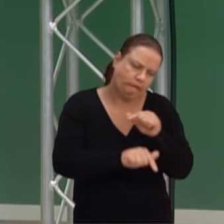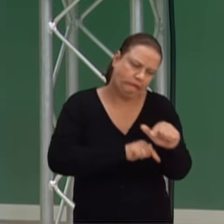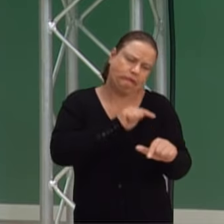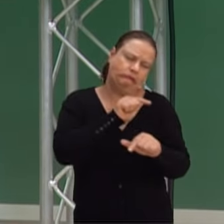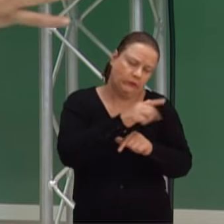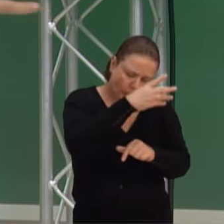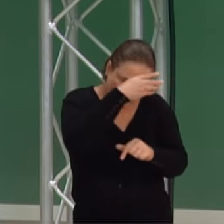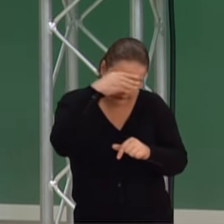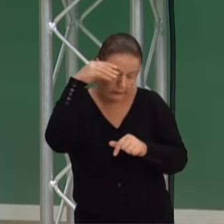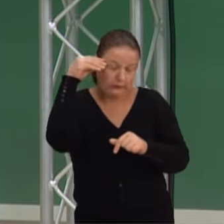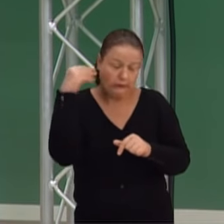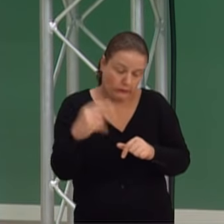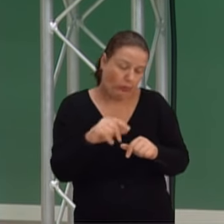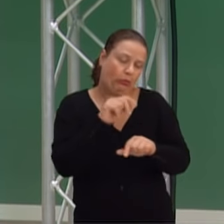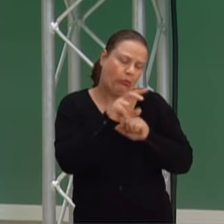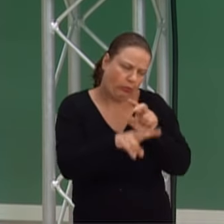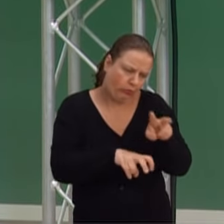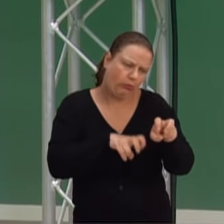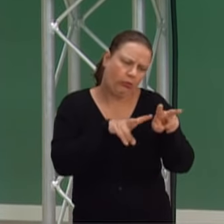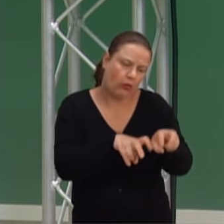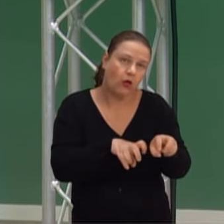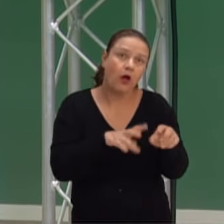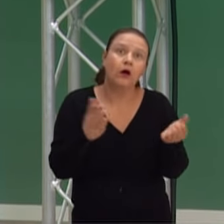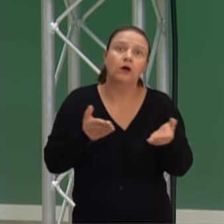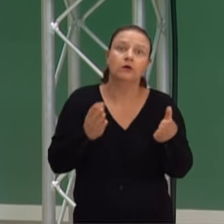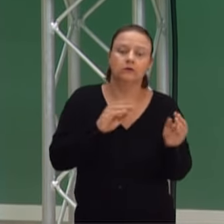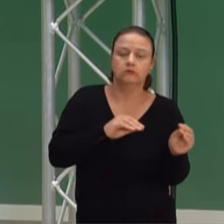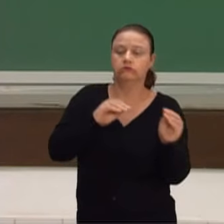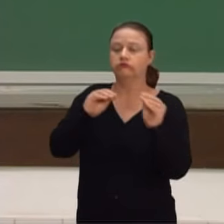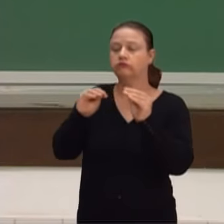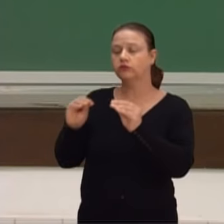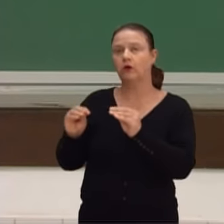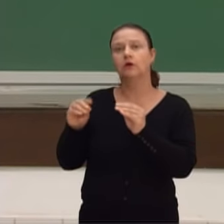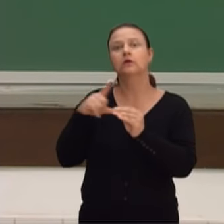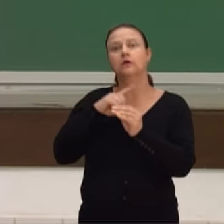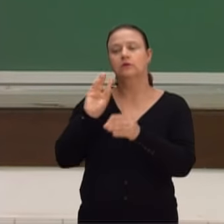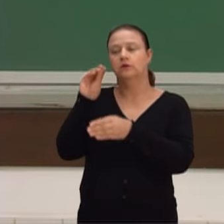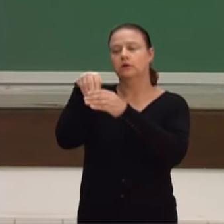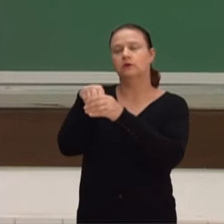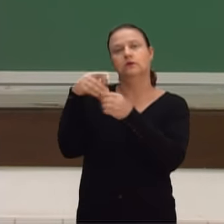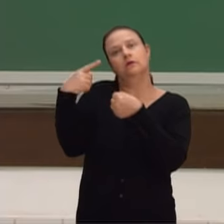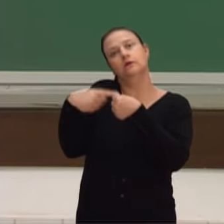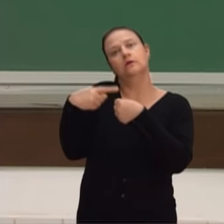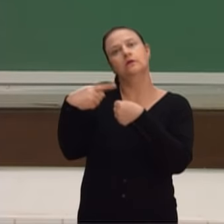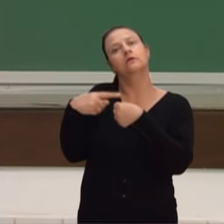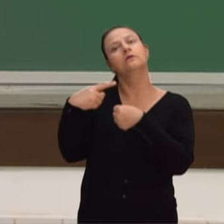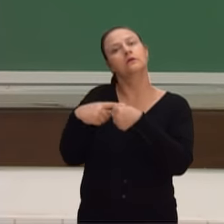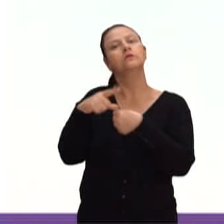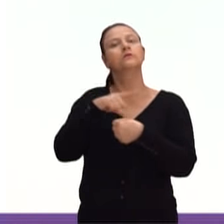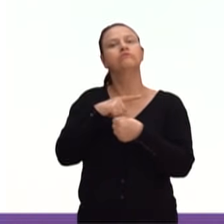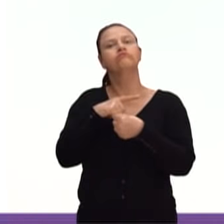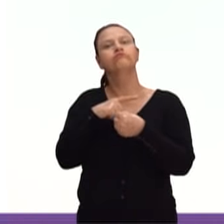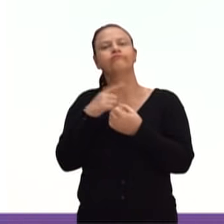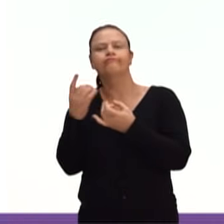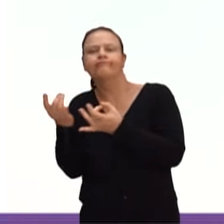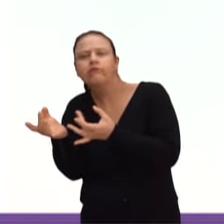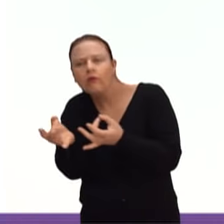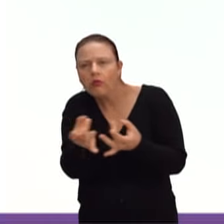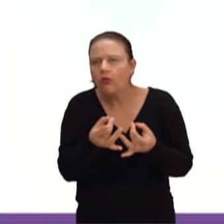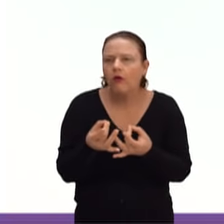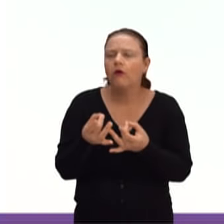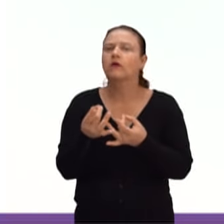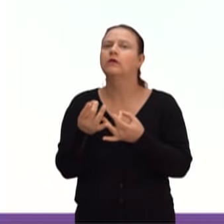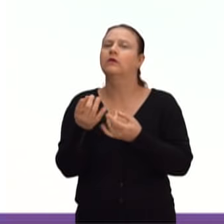escravo dentro da cidade e está aparecendo aí para você. Dentro da cidade, junto com o mascate, serviço